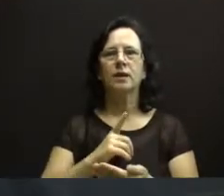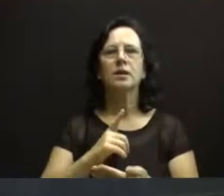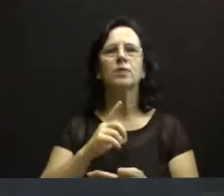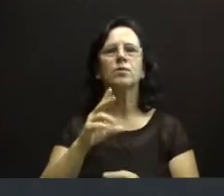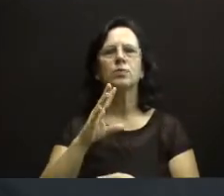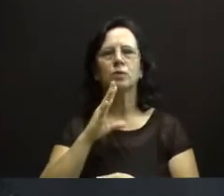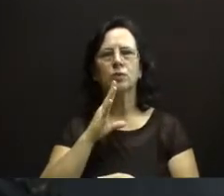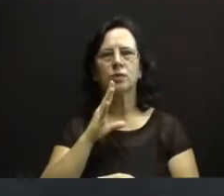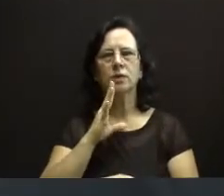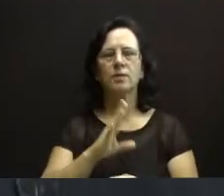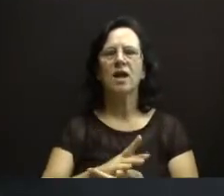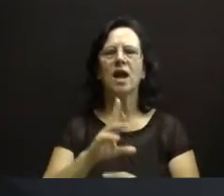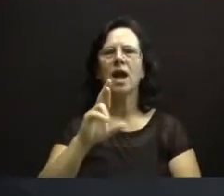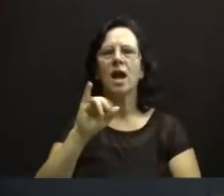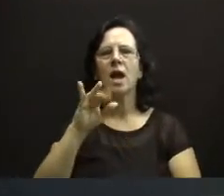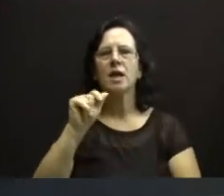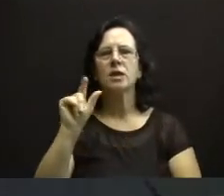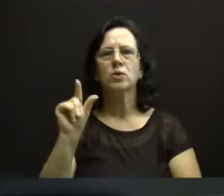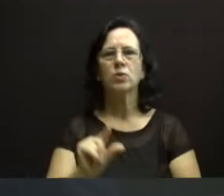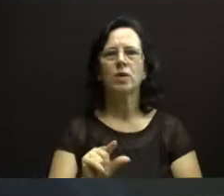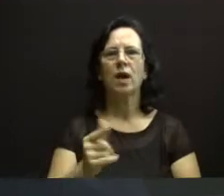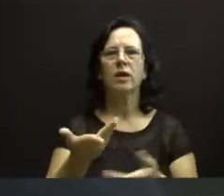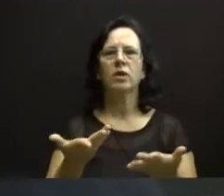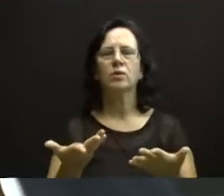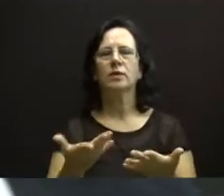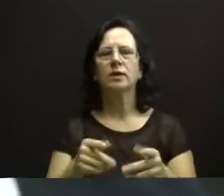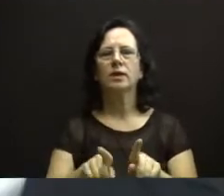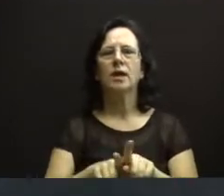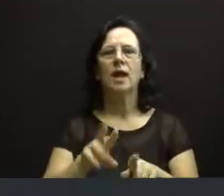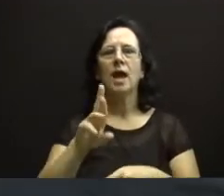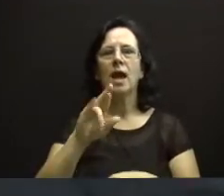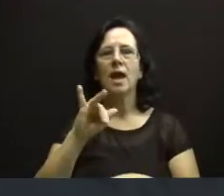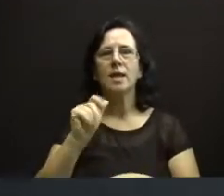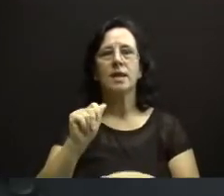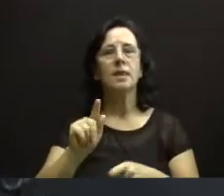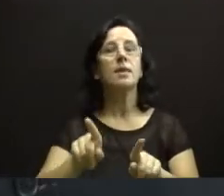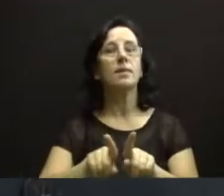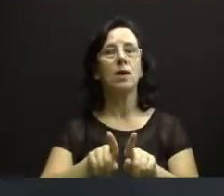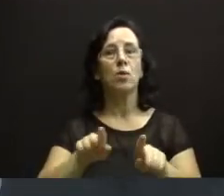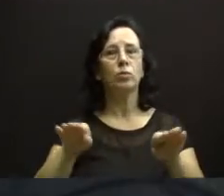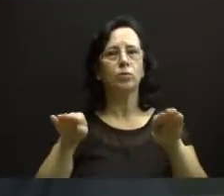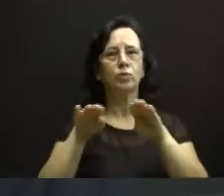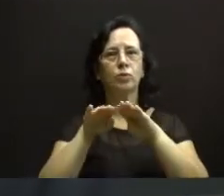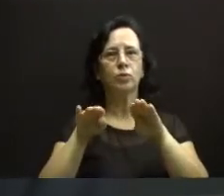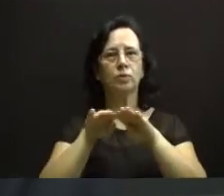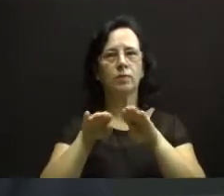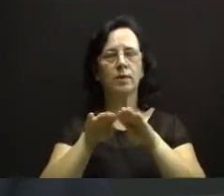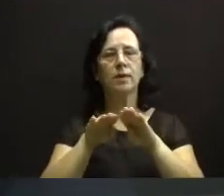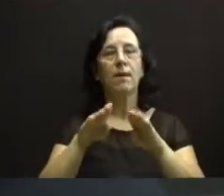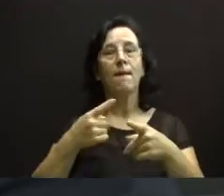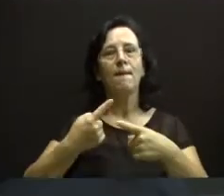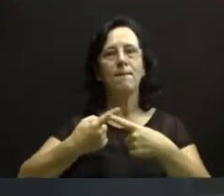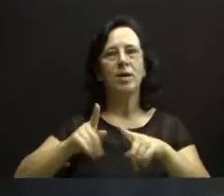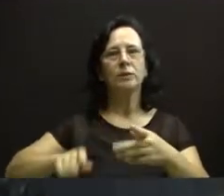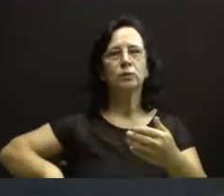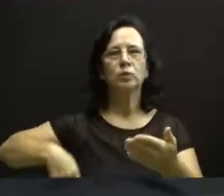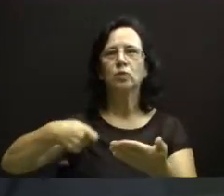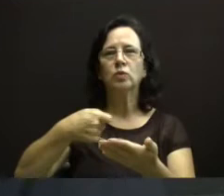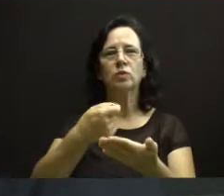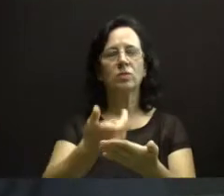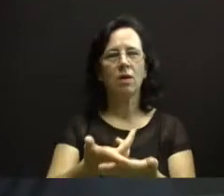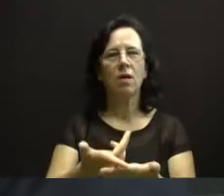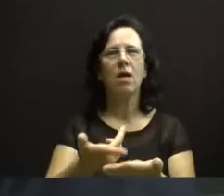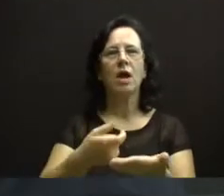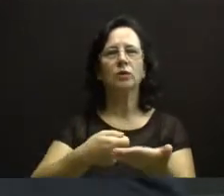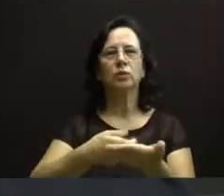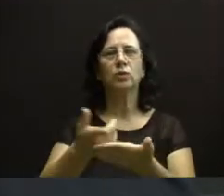muito se fala que a receita caiu e tudo mas na verdade a receita ela não caiu ela estabilizou mas porém o custo aumentou ela